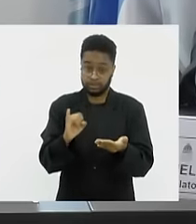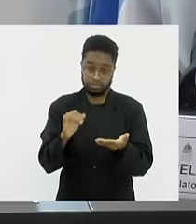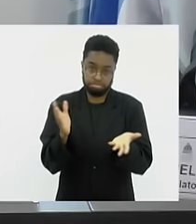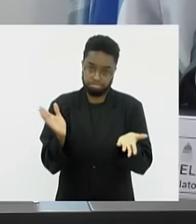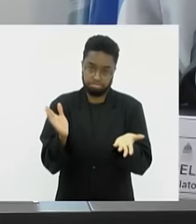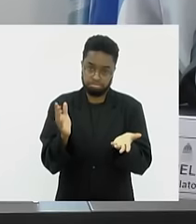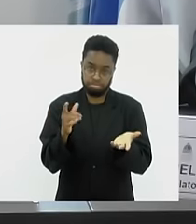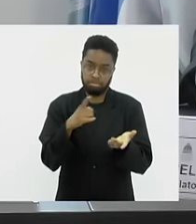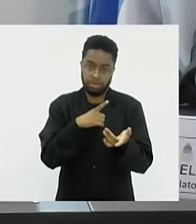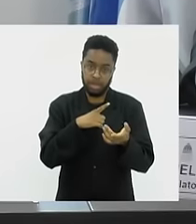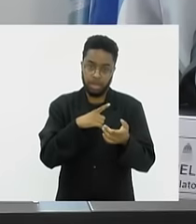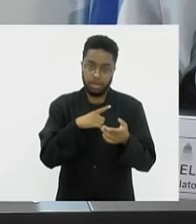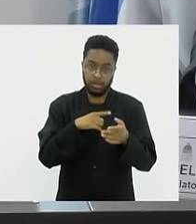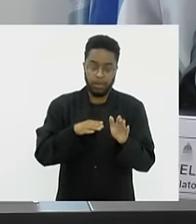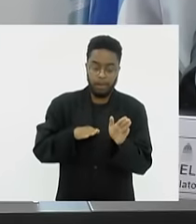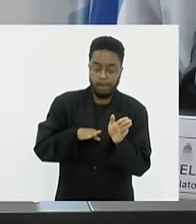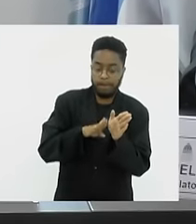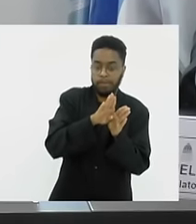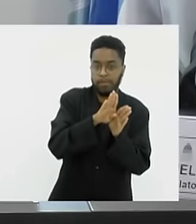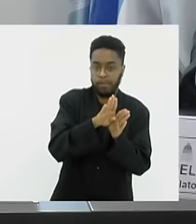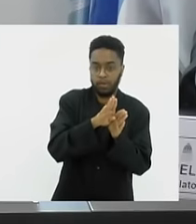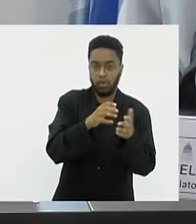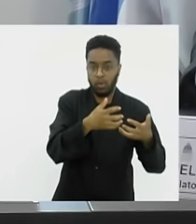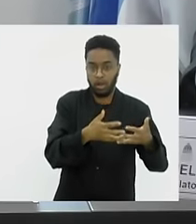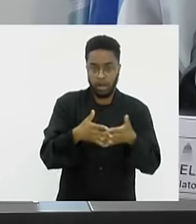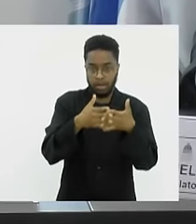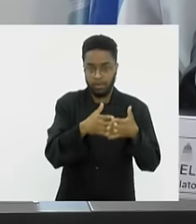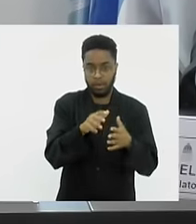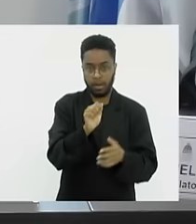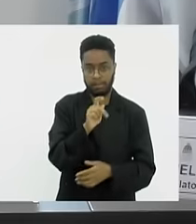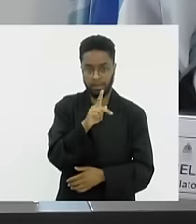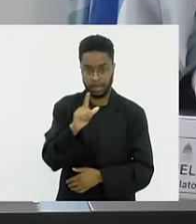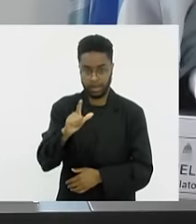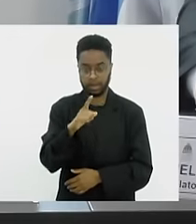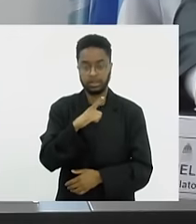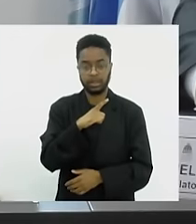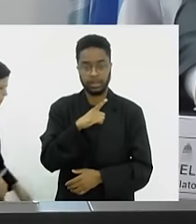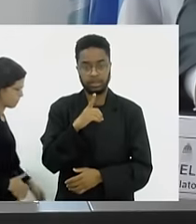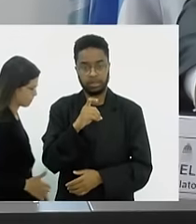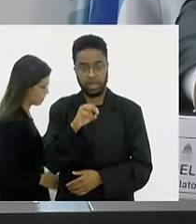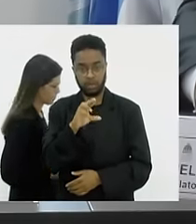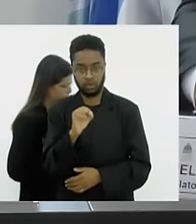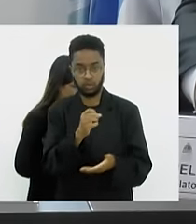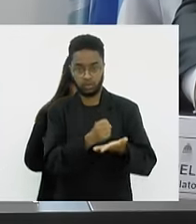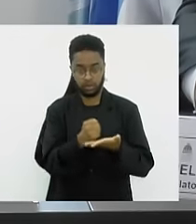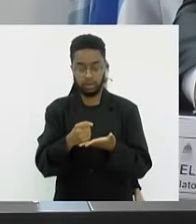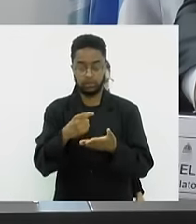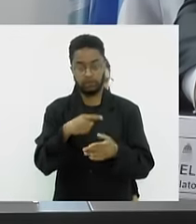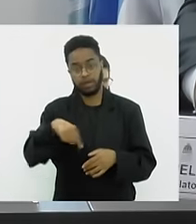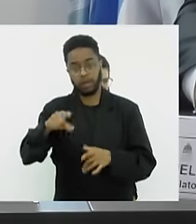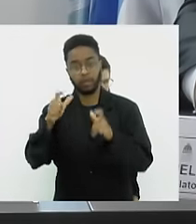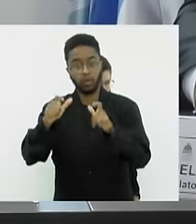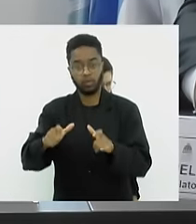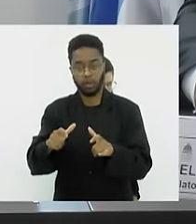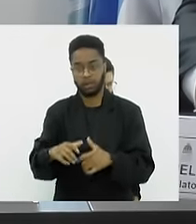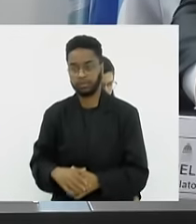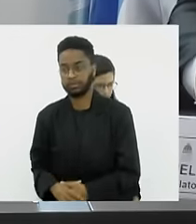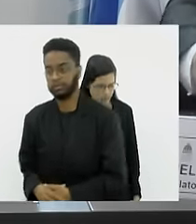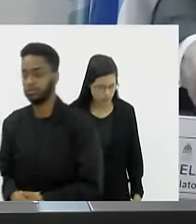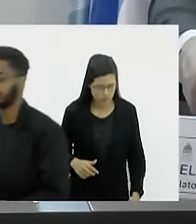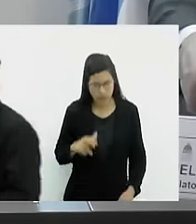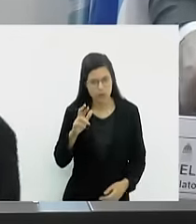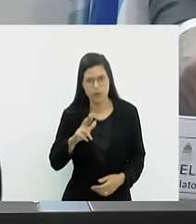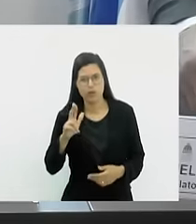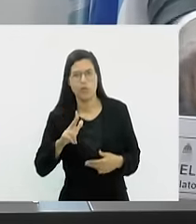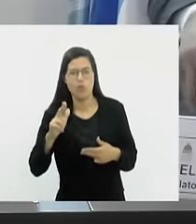na prancha de um reboque da PL, contrato do dentro, um carro, ele está indo para algum lugar. Não é para a Assembleia Legislativa, nem para a